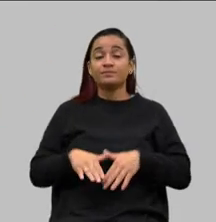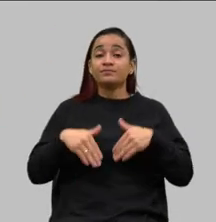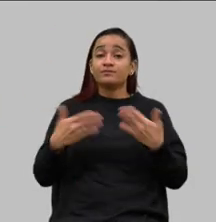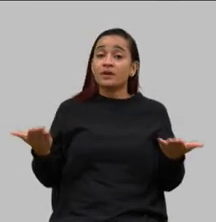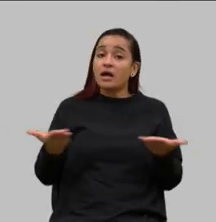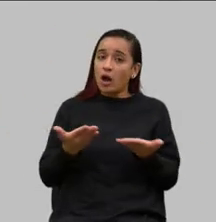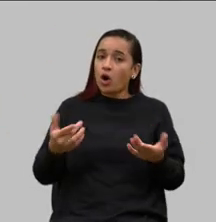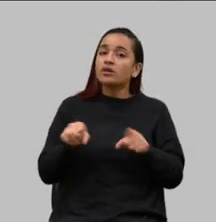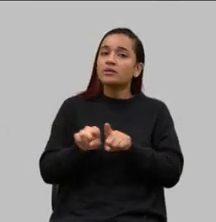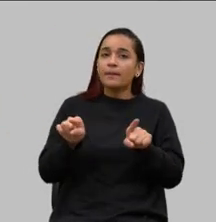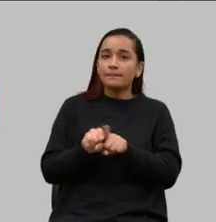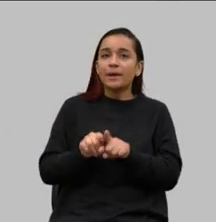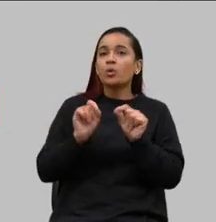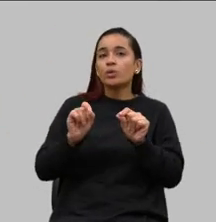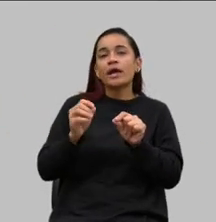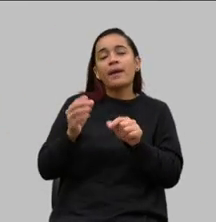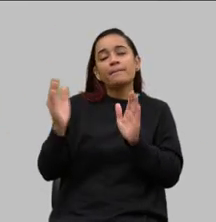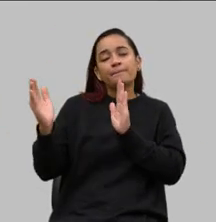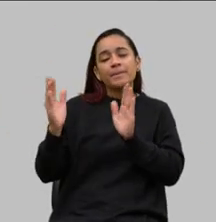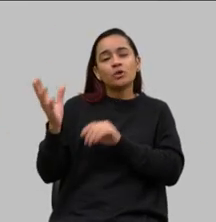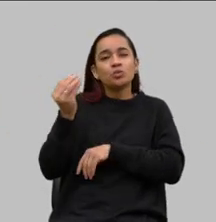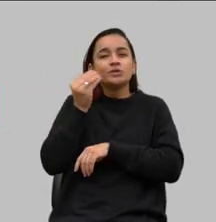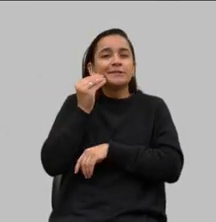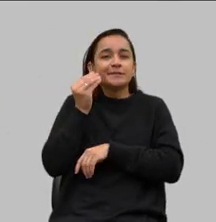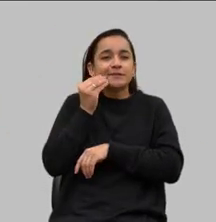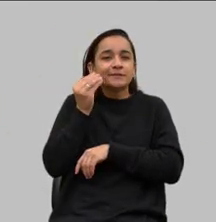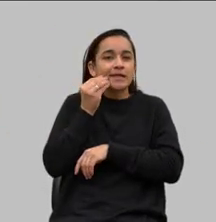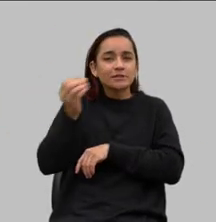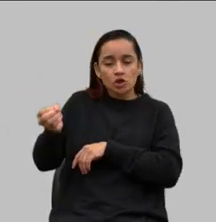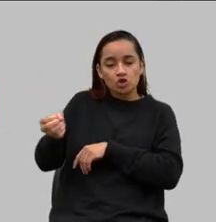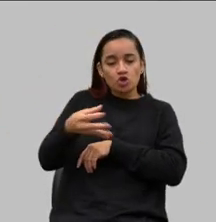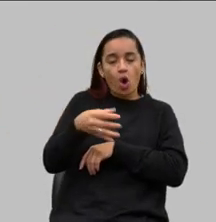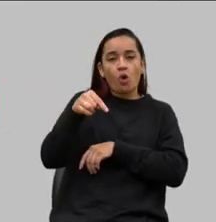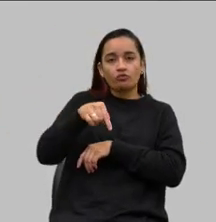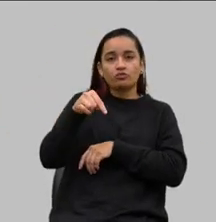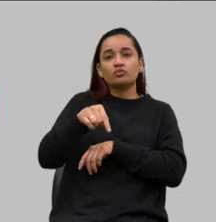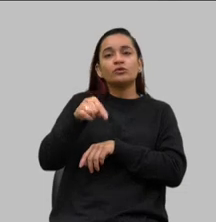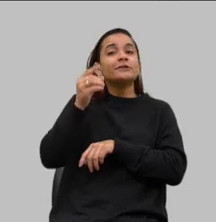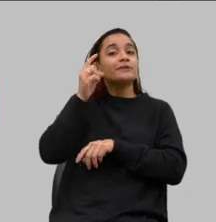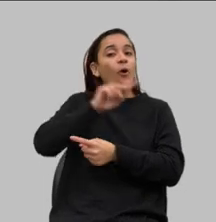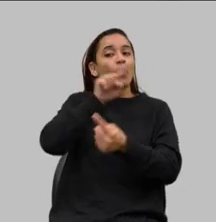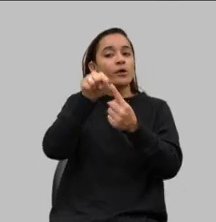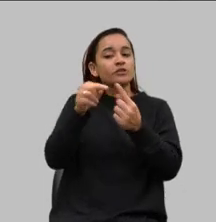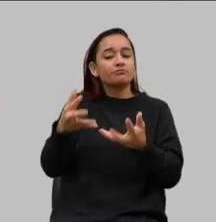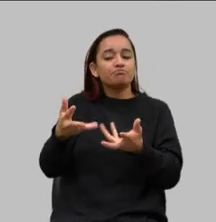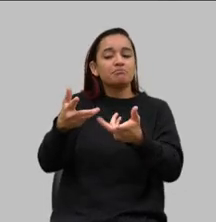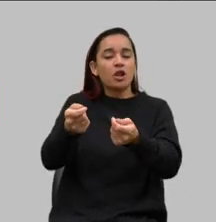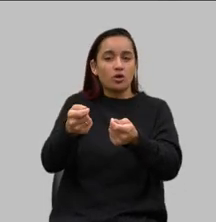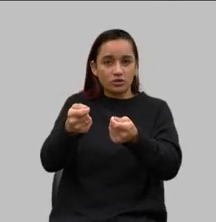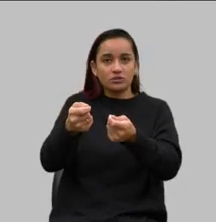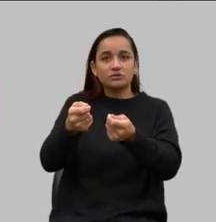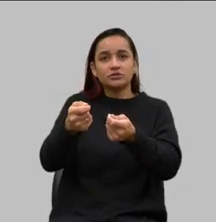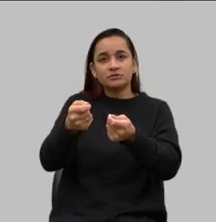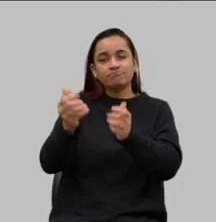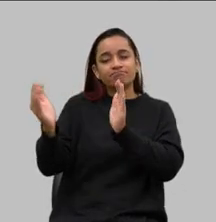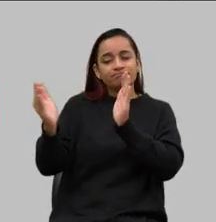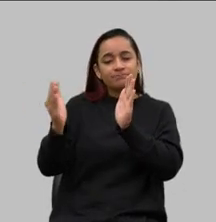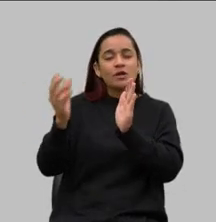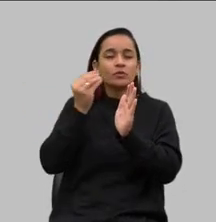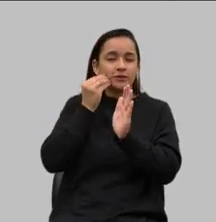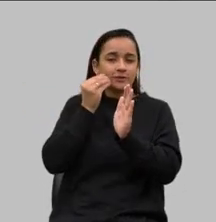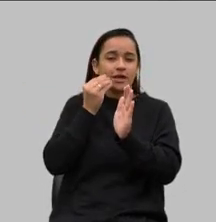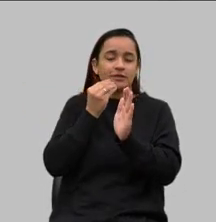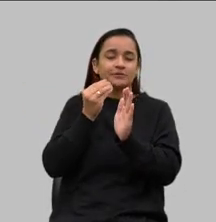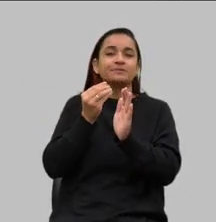período de teste né com em andamento atualização melhorias a partir desse período de teste